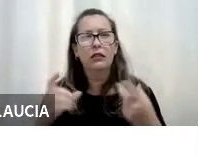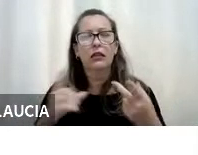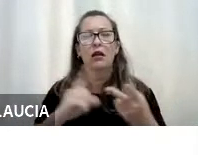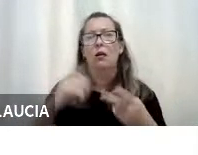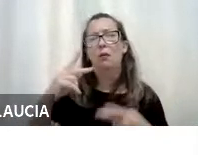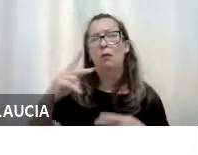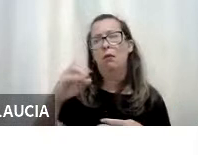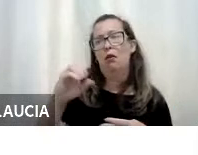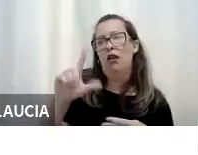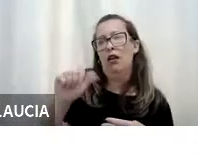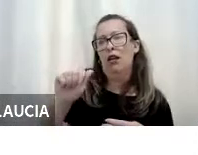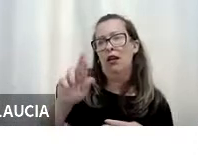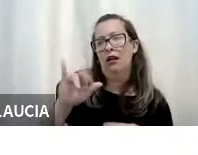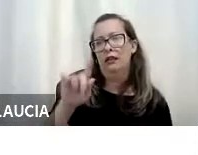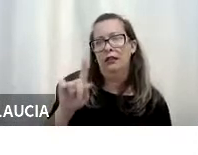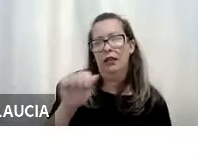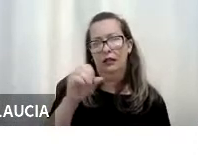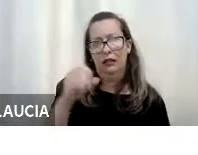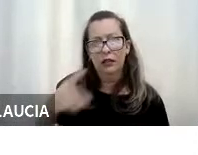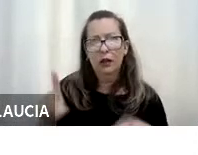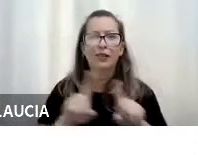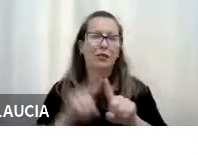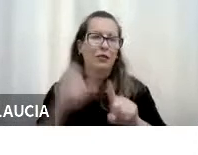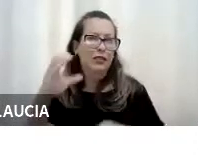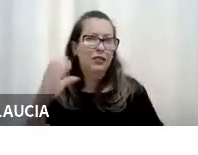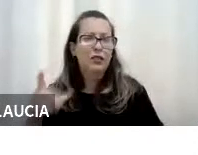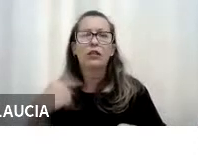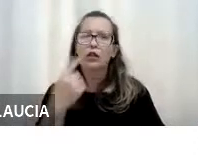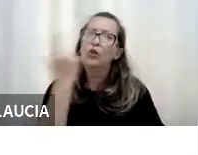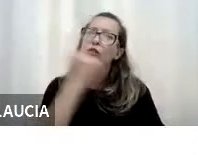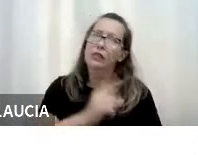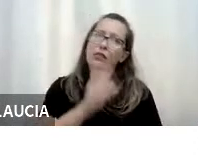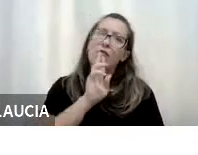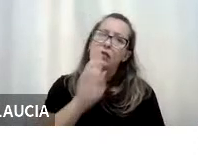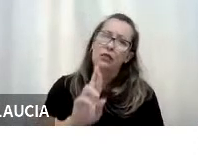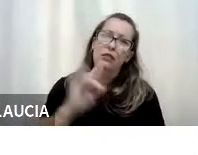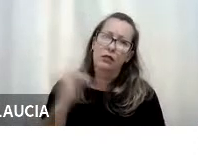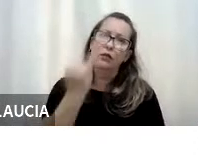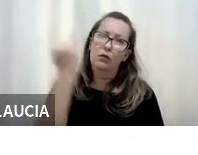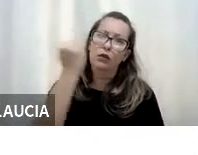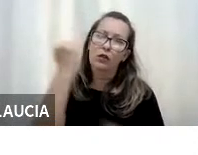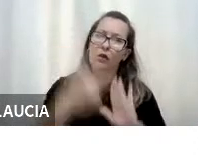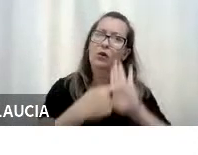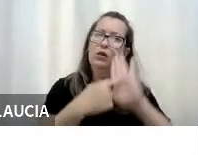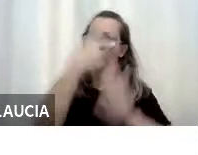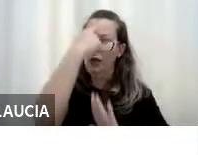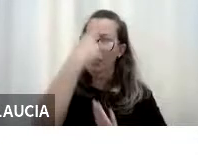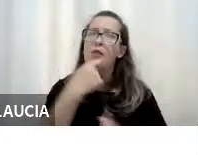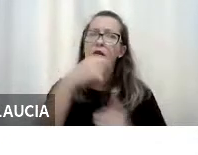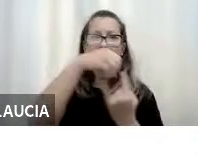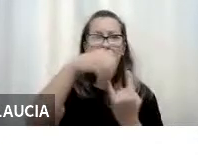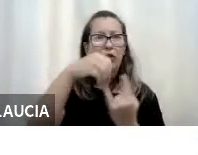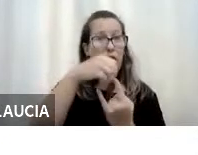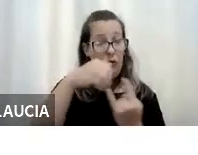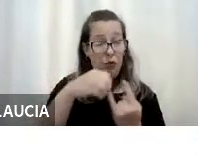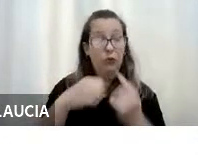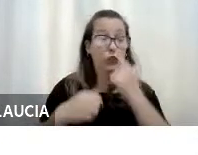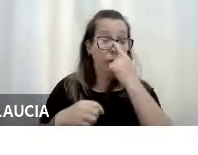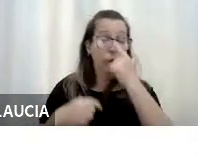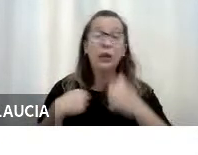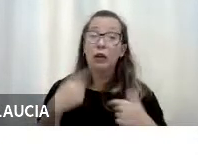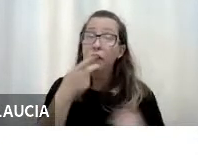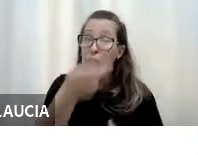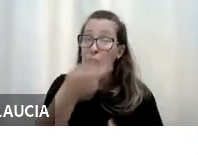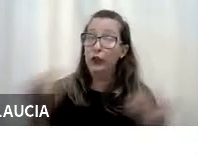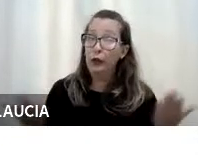a gente está conseguindo um resultado muito importante para a imagem da Fiocruz. Eu diria que hoje a imagem da